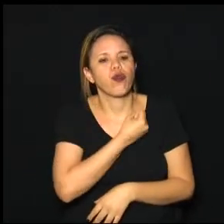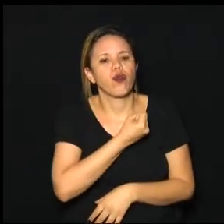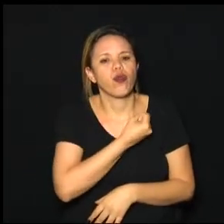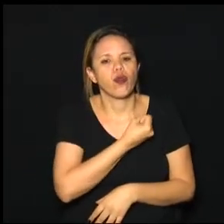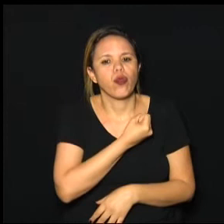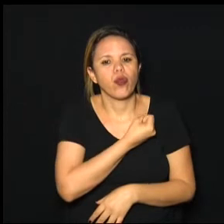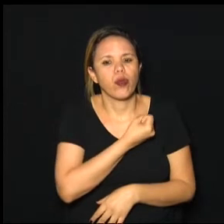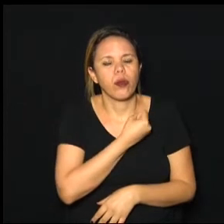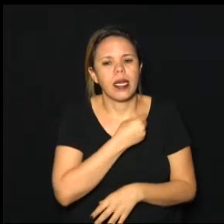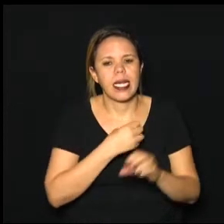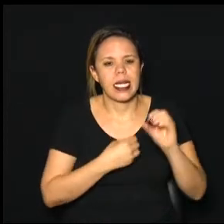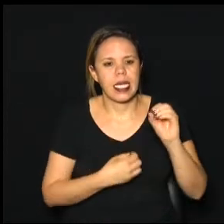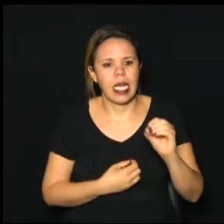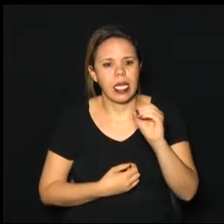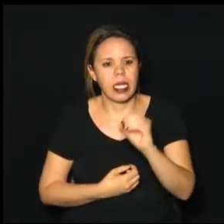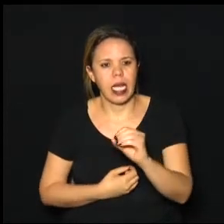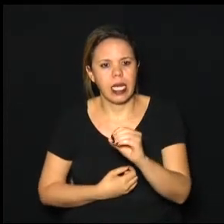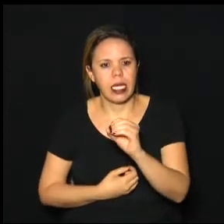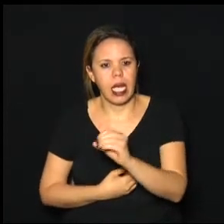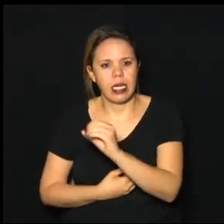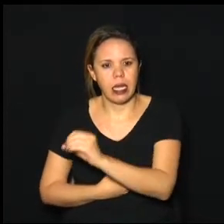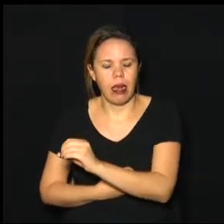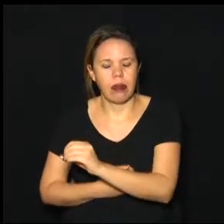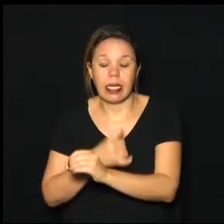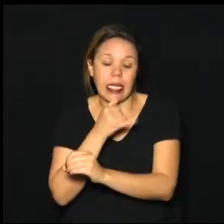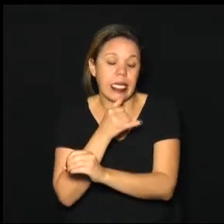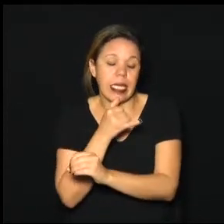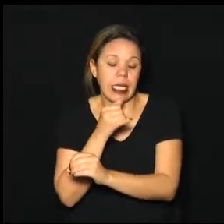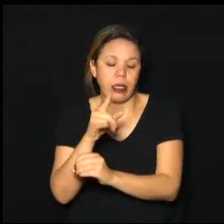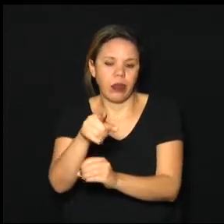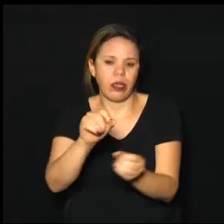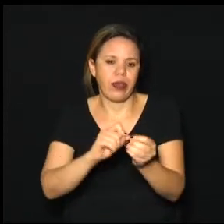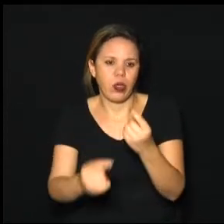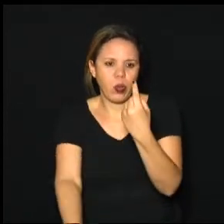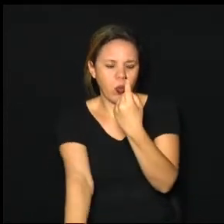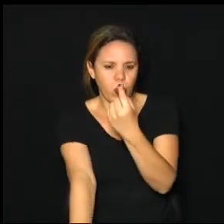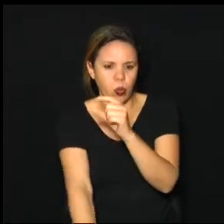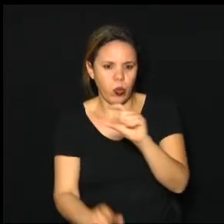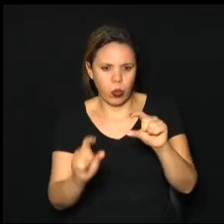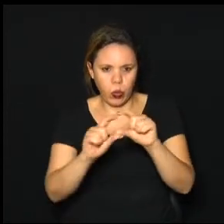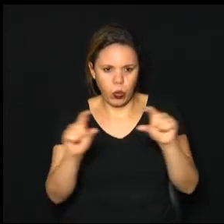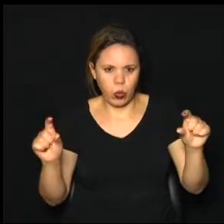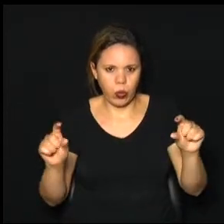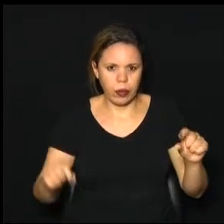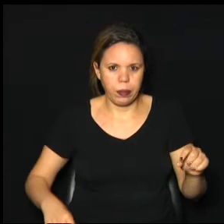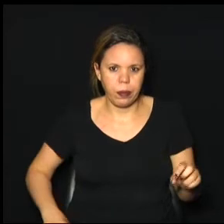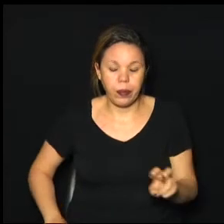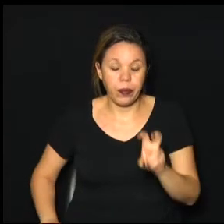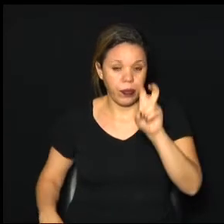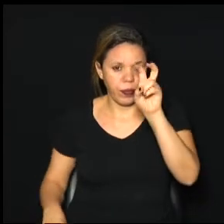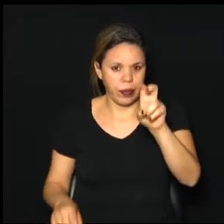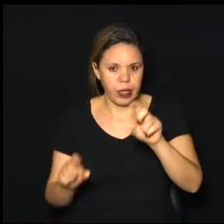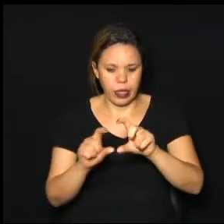seja 00000. Aí você faz um adesivo de meio quadrado, você faz 5